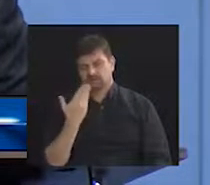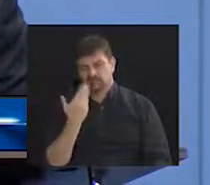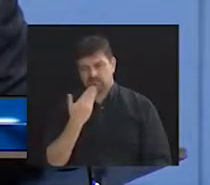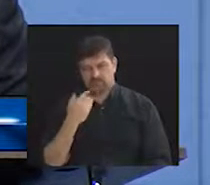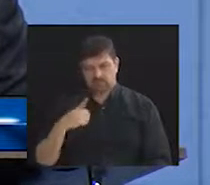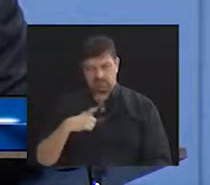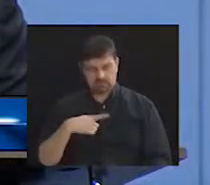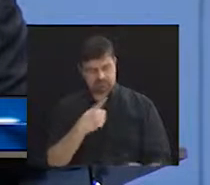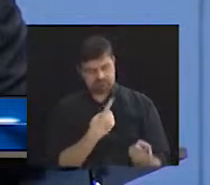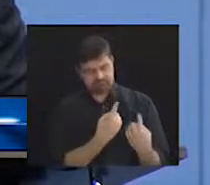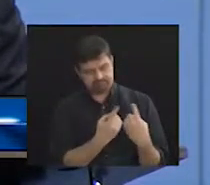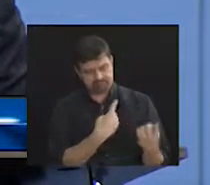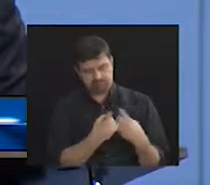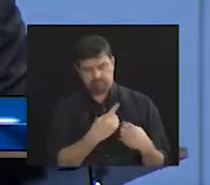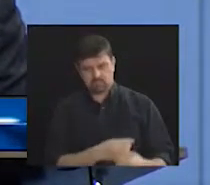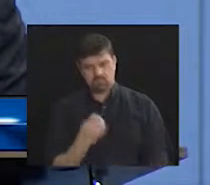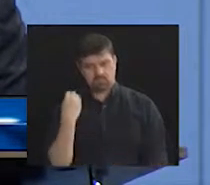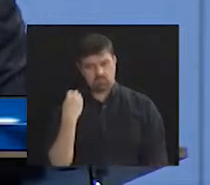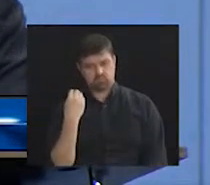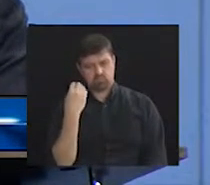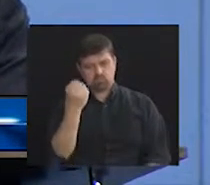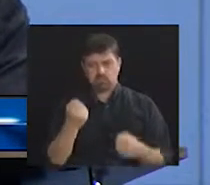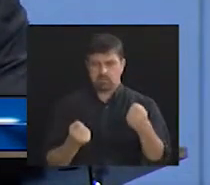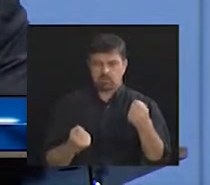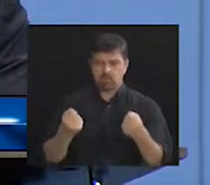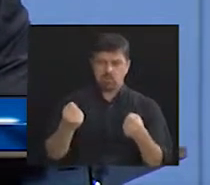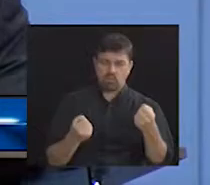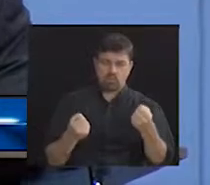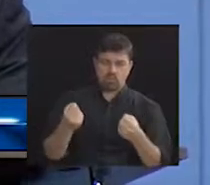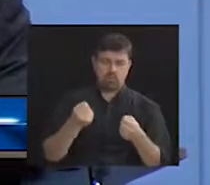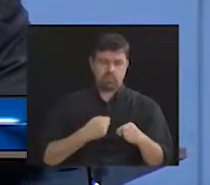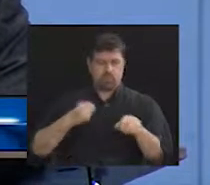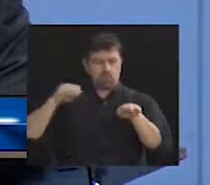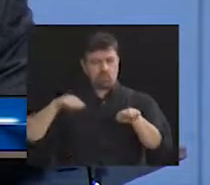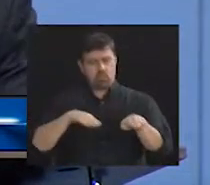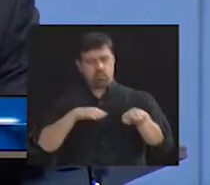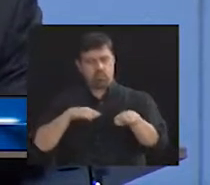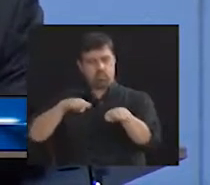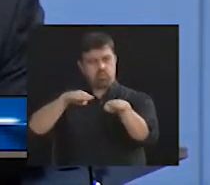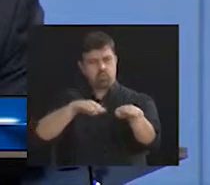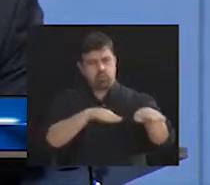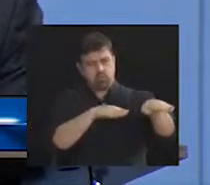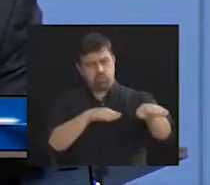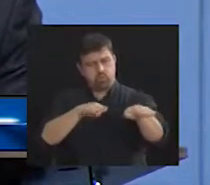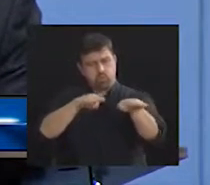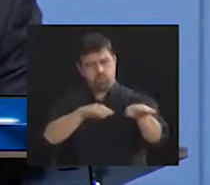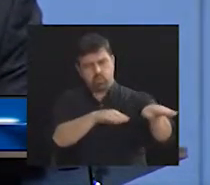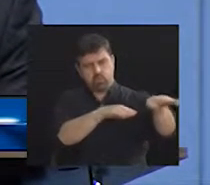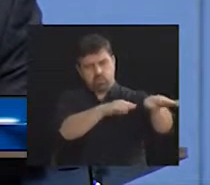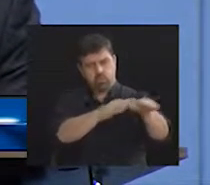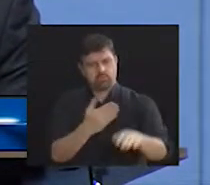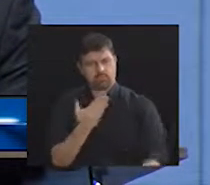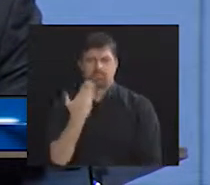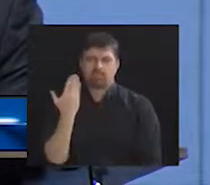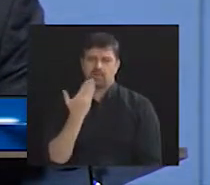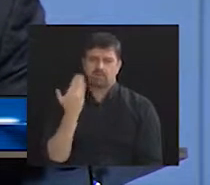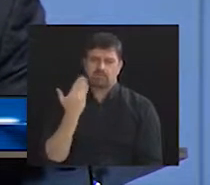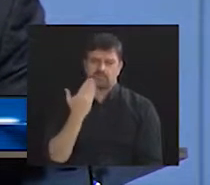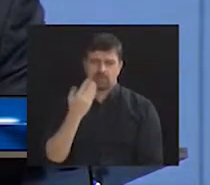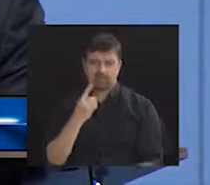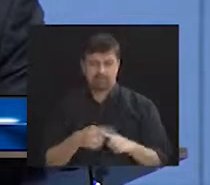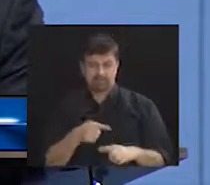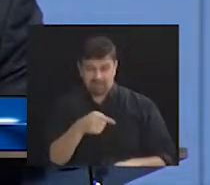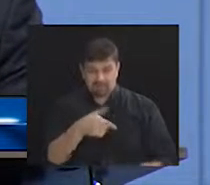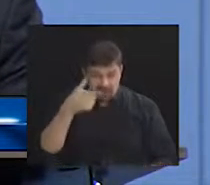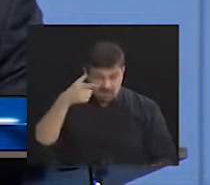rodovia viajar nessa rodovia e desafogou ali com certeza assim o presidente todo aquele